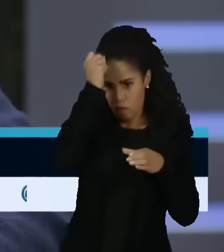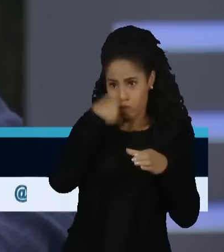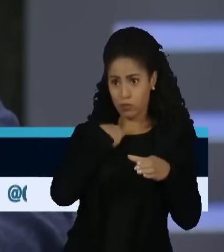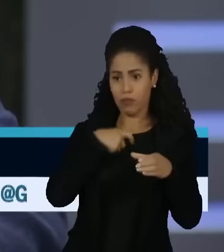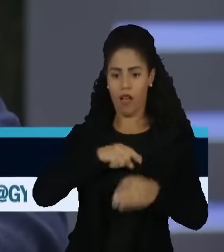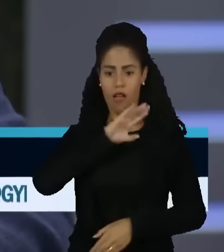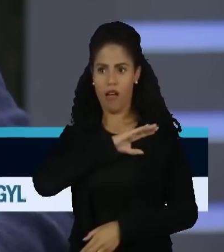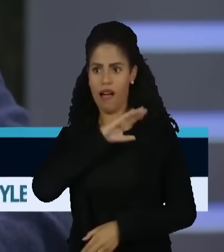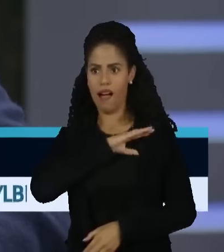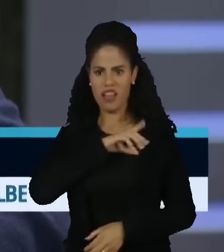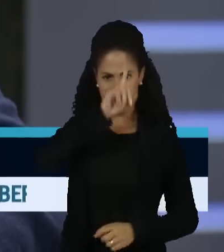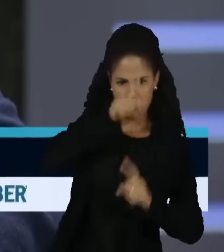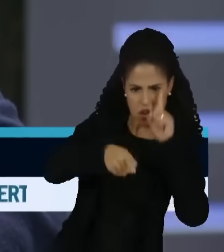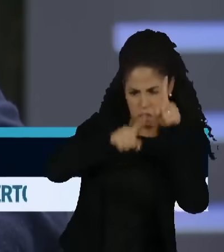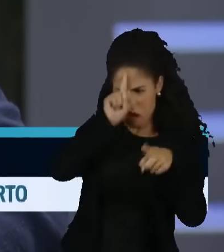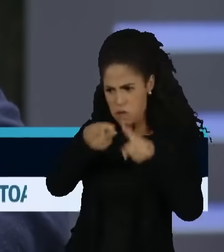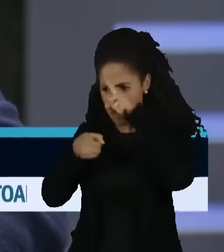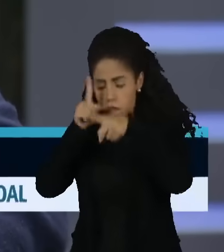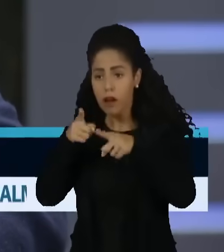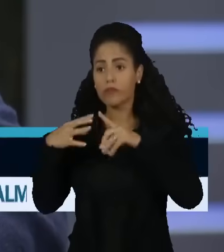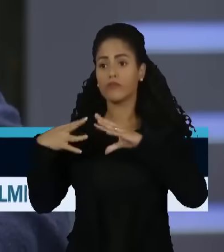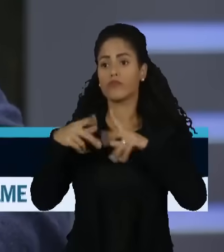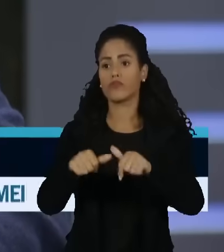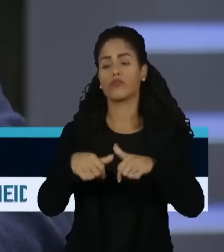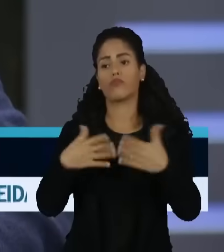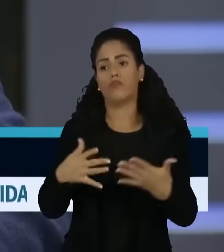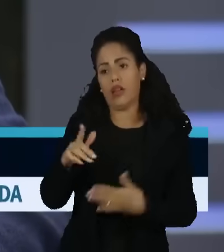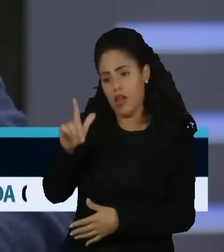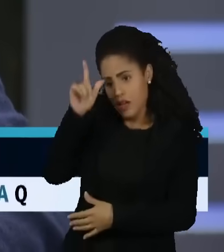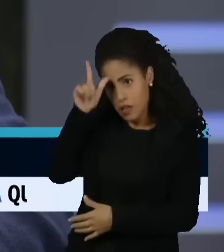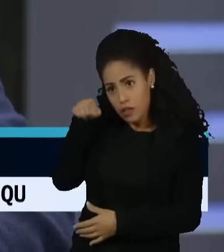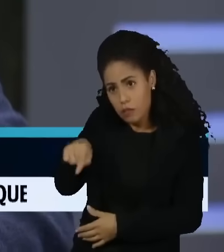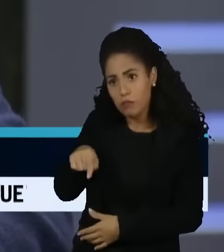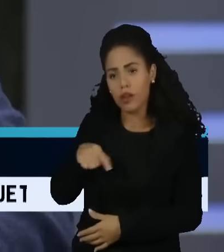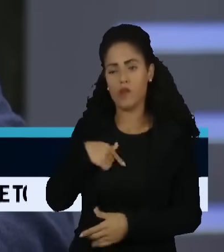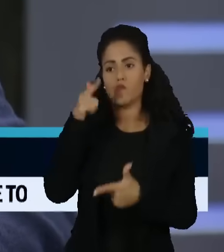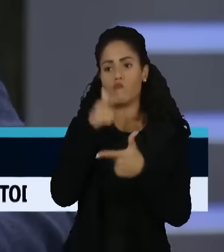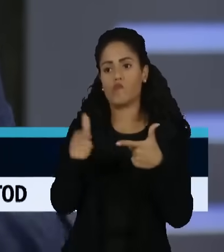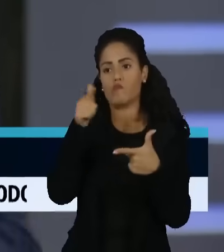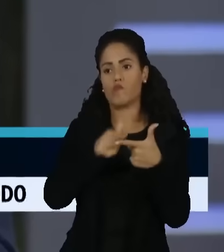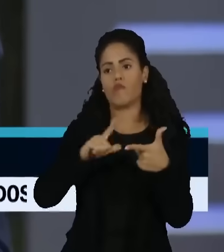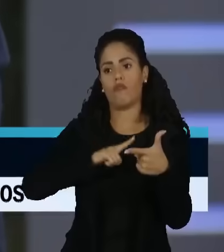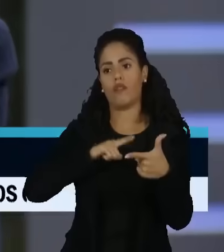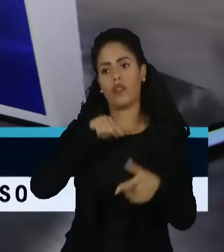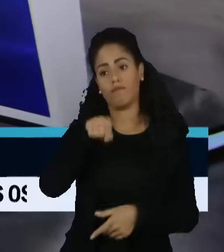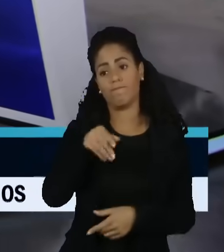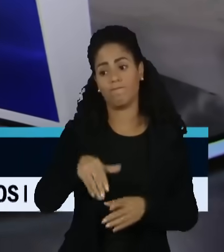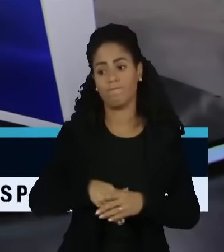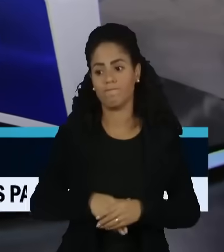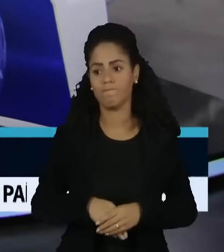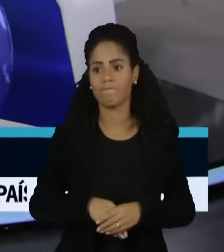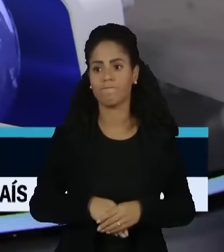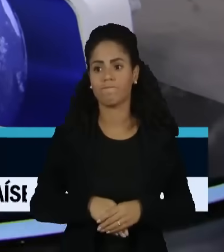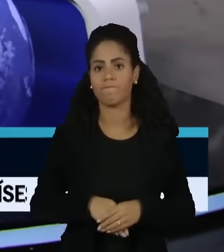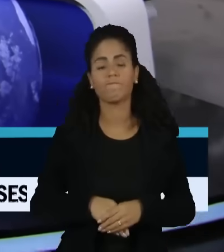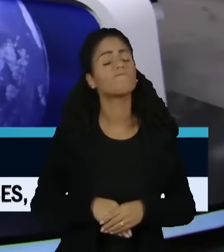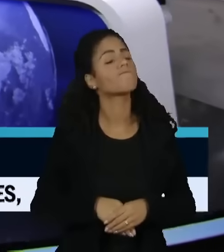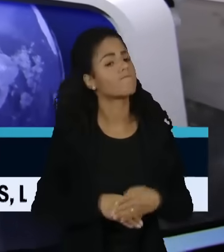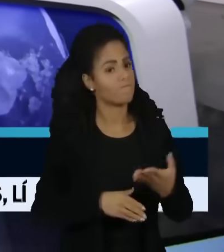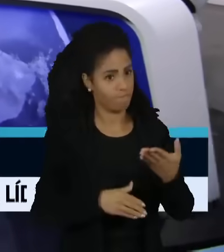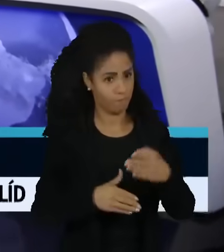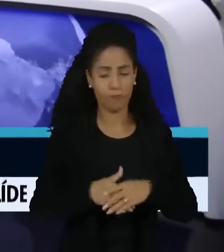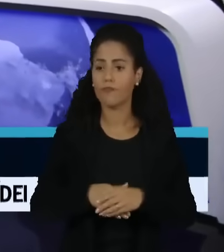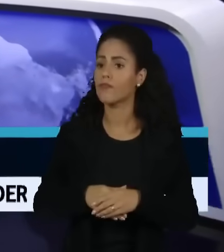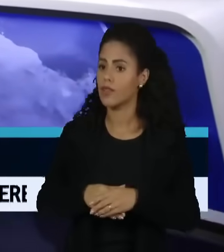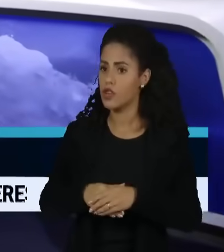de Gaza, que rompeu com a autonomia palestina na Cisjordânia, que seria o governo legal dos palestinos. Agora, Gessner, o mundo apela por